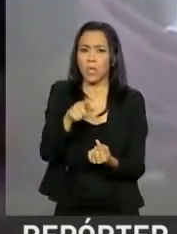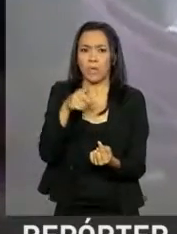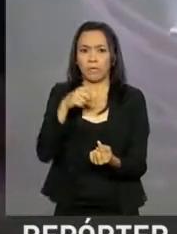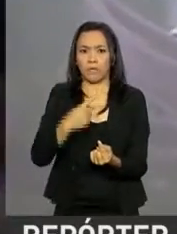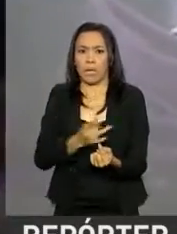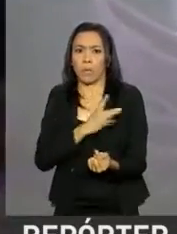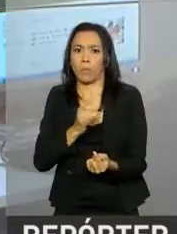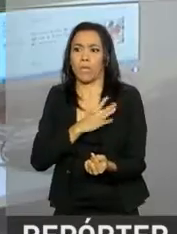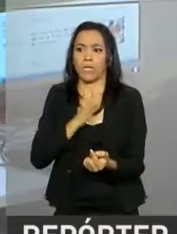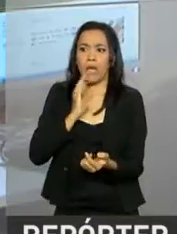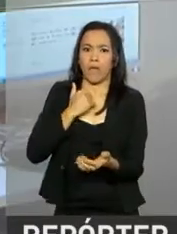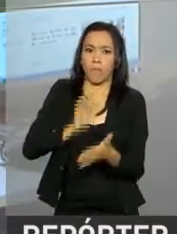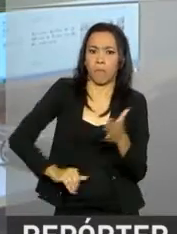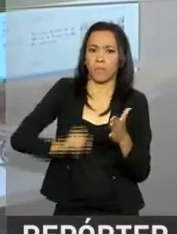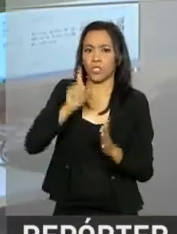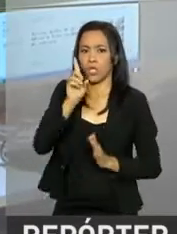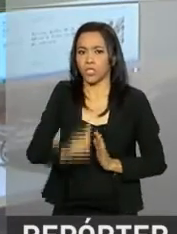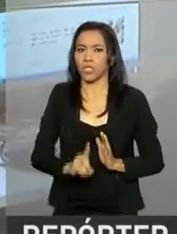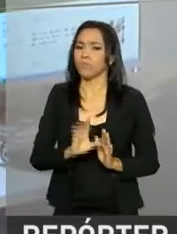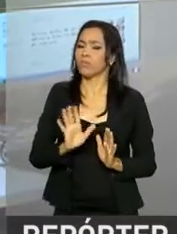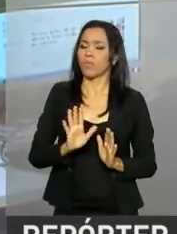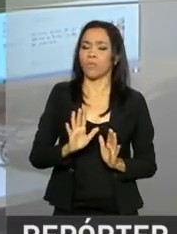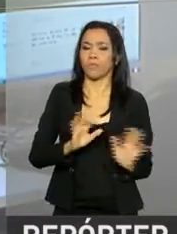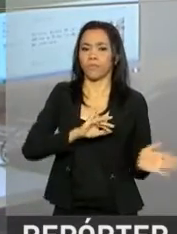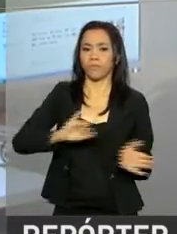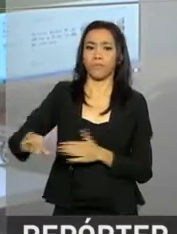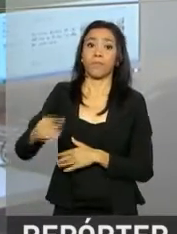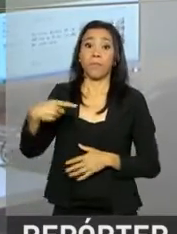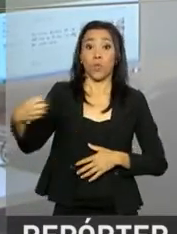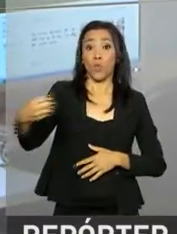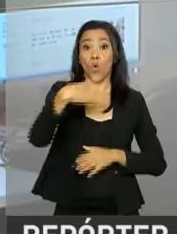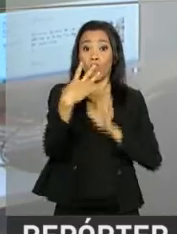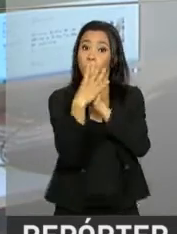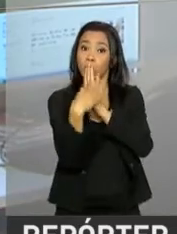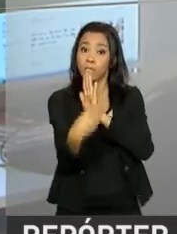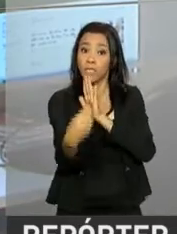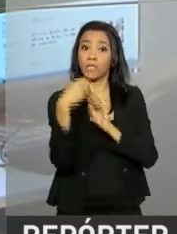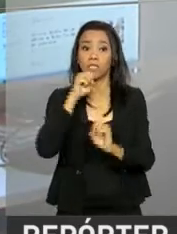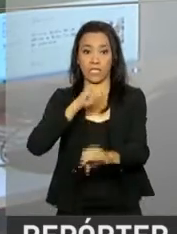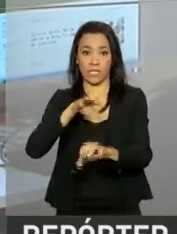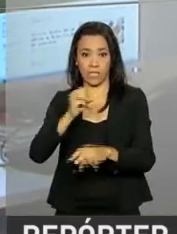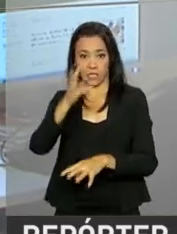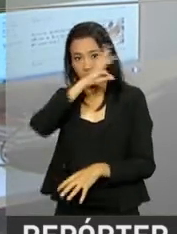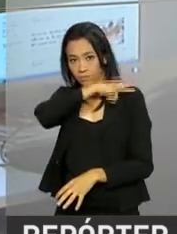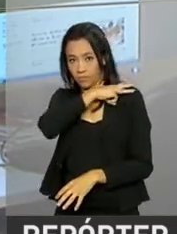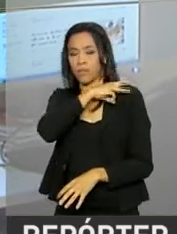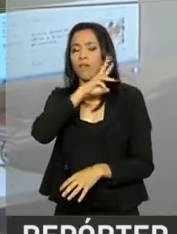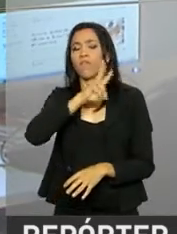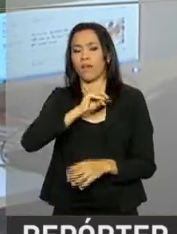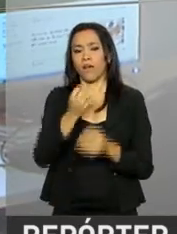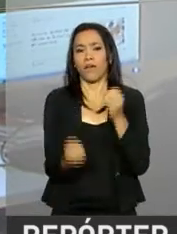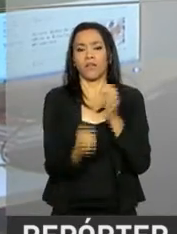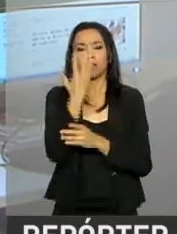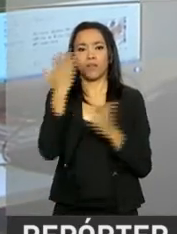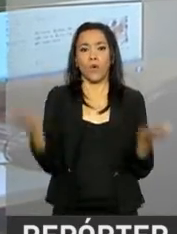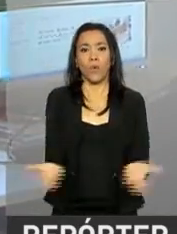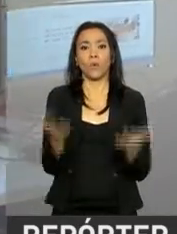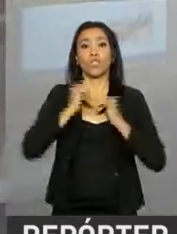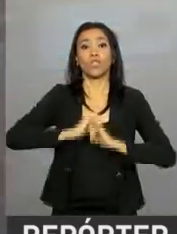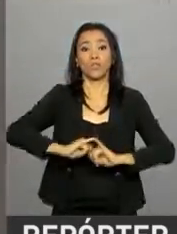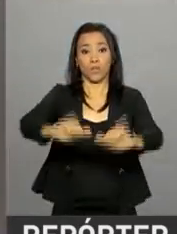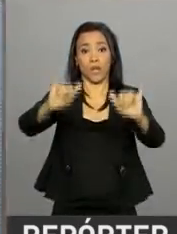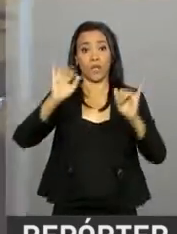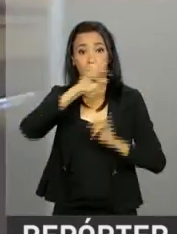perder direito de um novo modelo de ensino médio no país vai ser lançado hoje pelo presidente michel temer